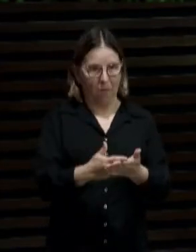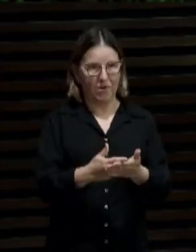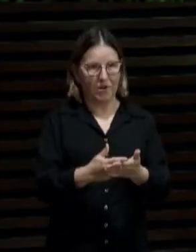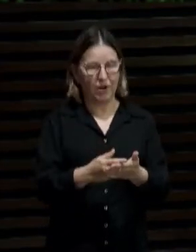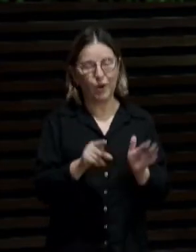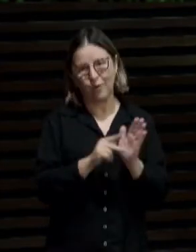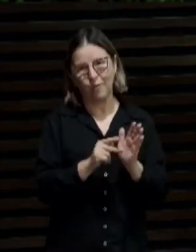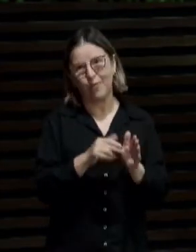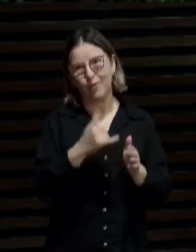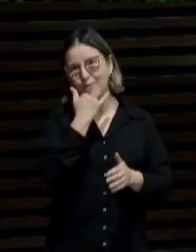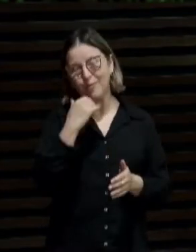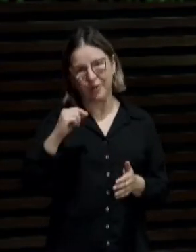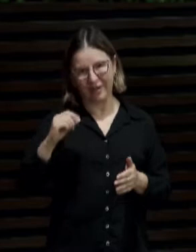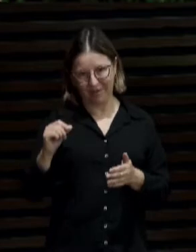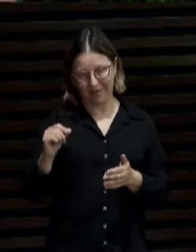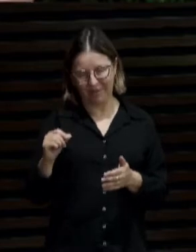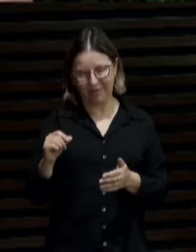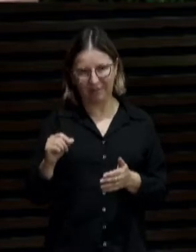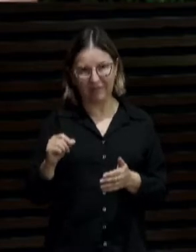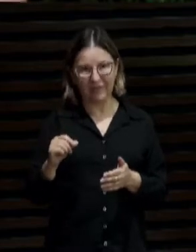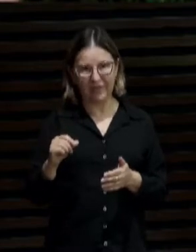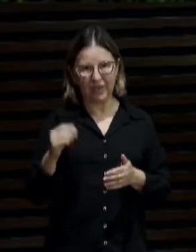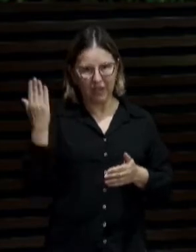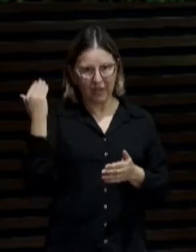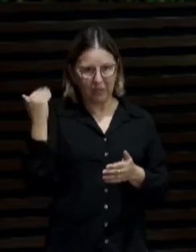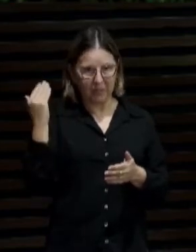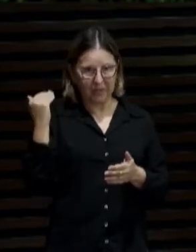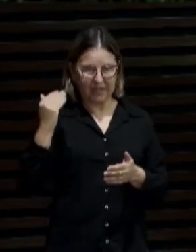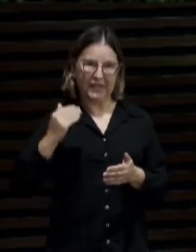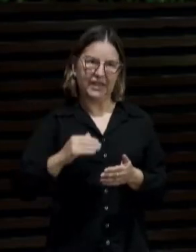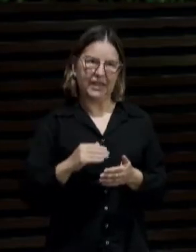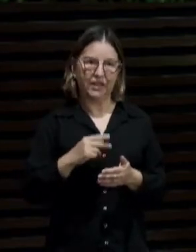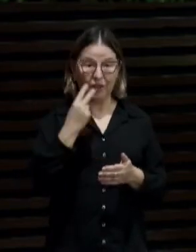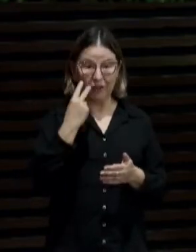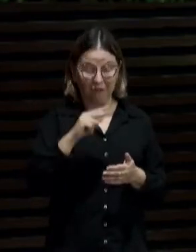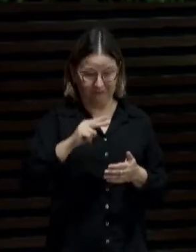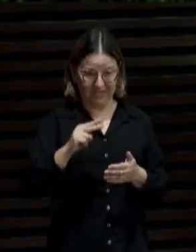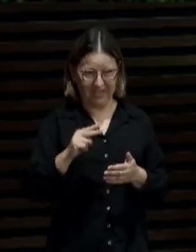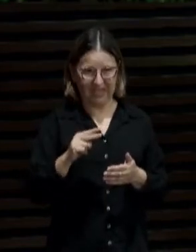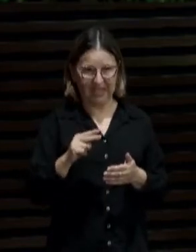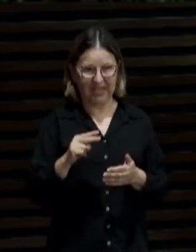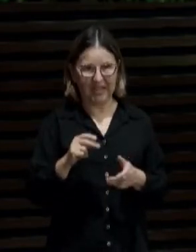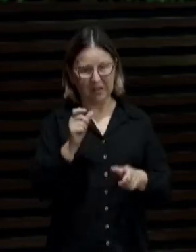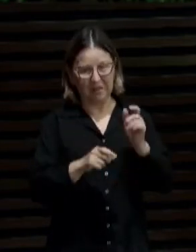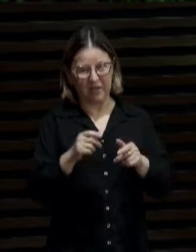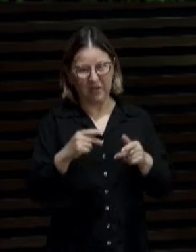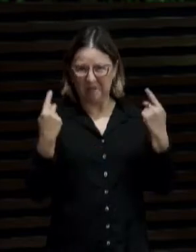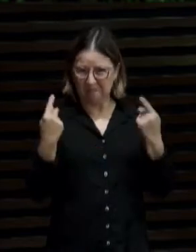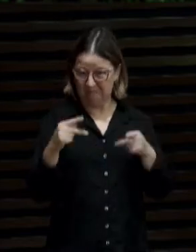o sistema religioso da época pregando e levando muita gente para esse caminho, ele